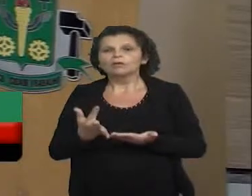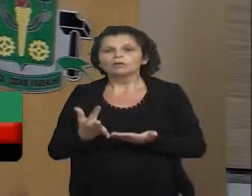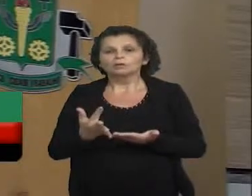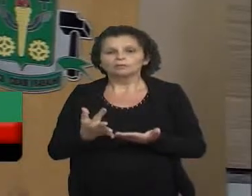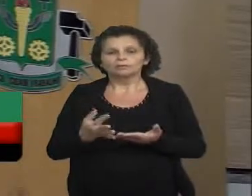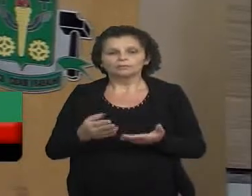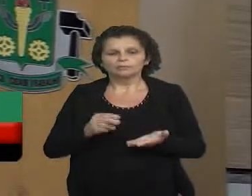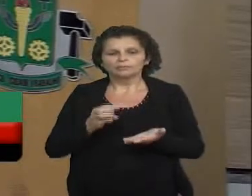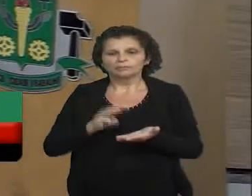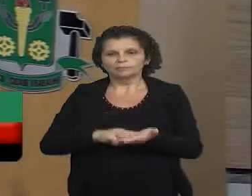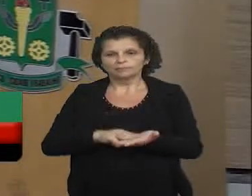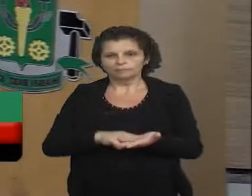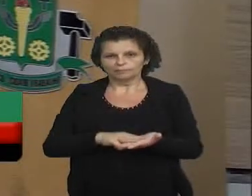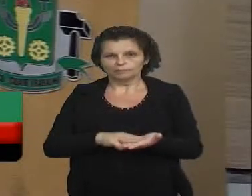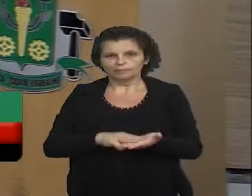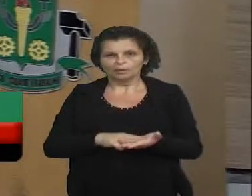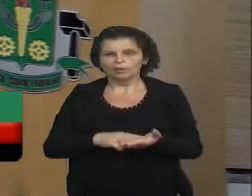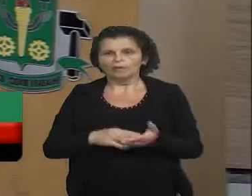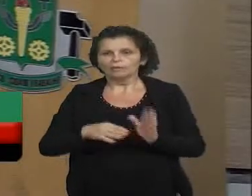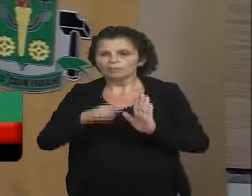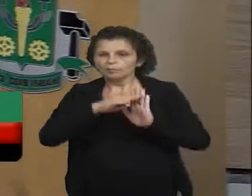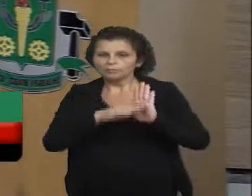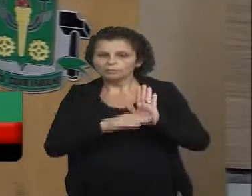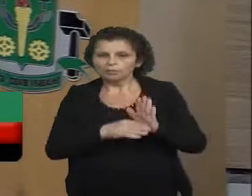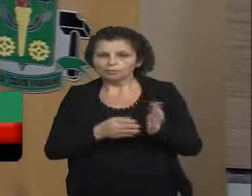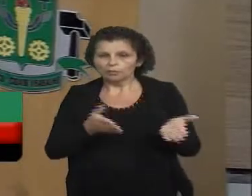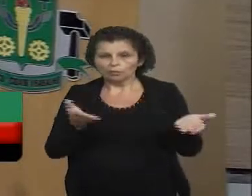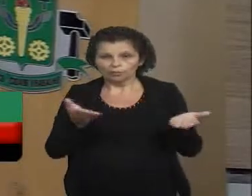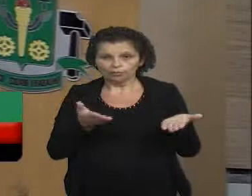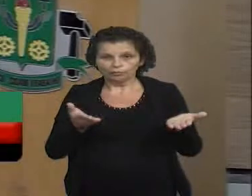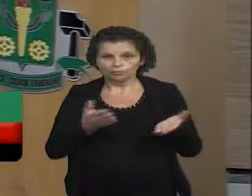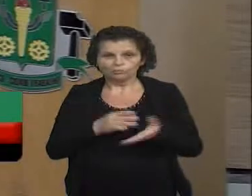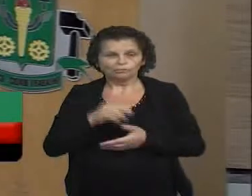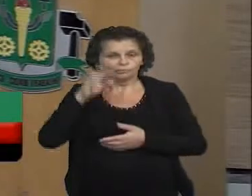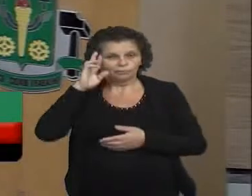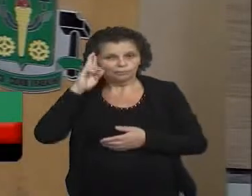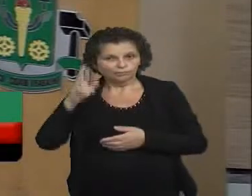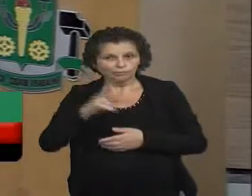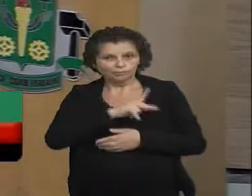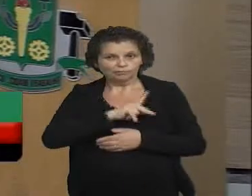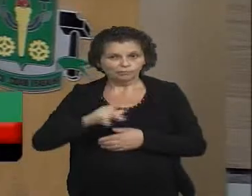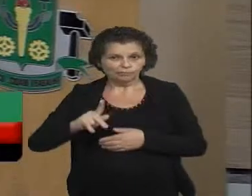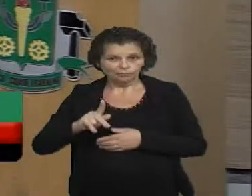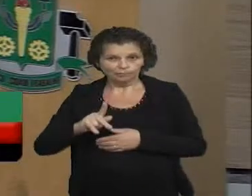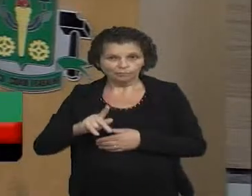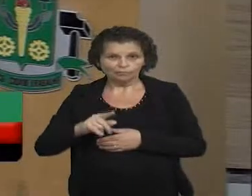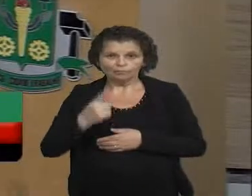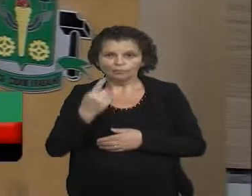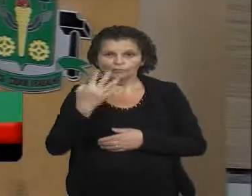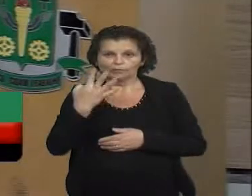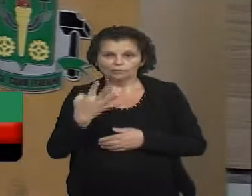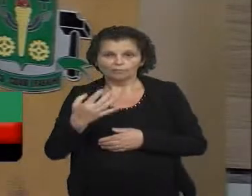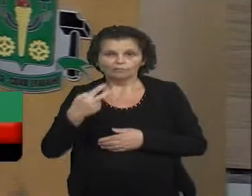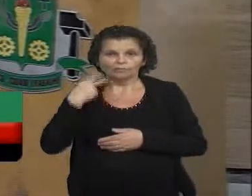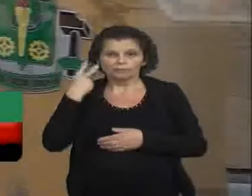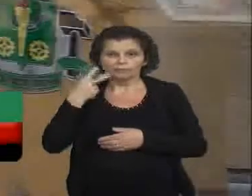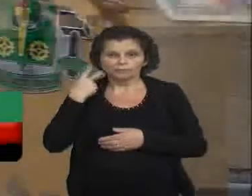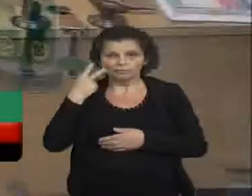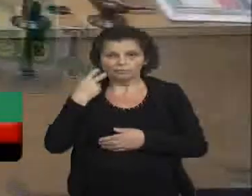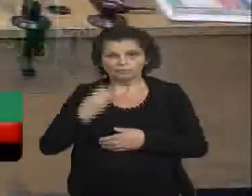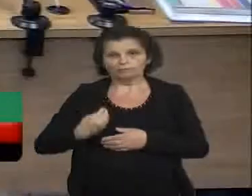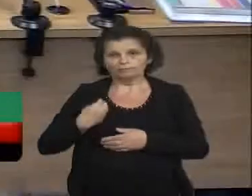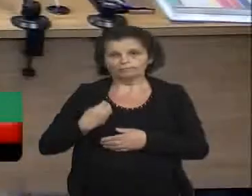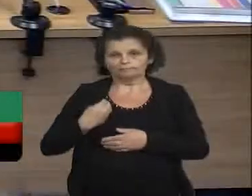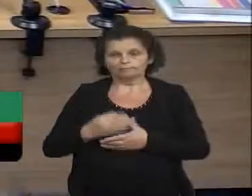da matéria da sessão do expediente. Senhor presidente, 14 vereadores presentes